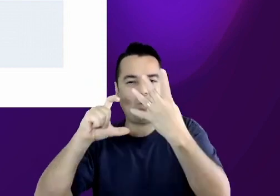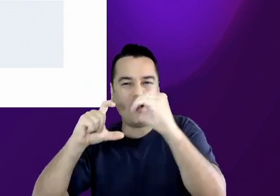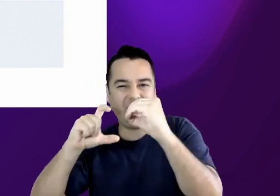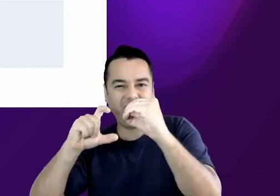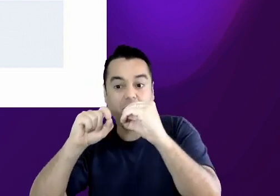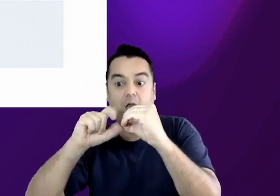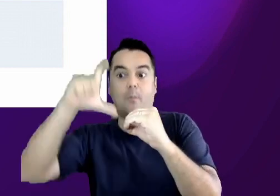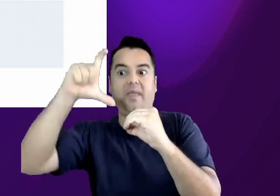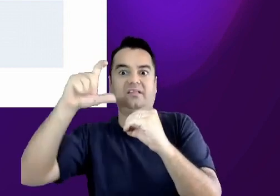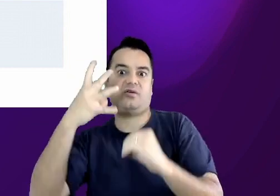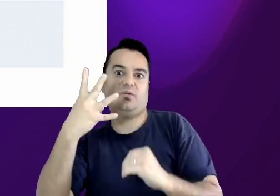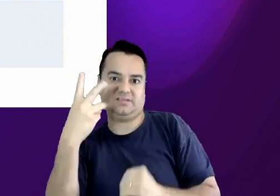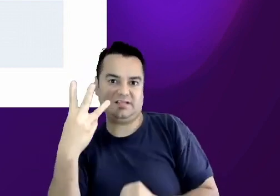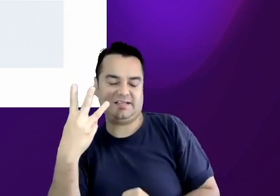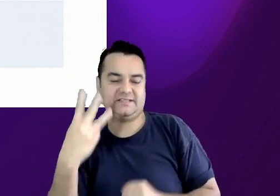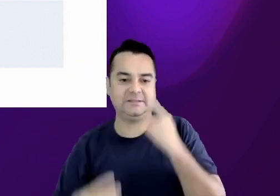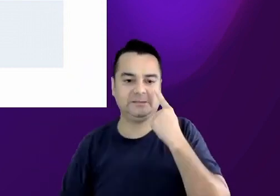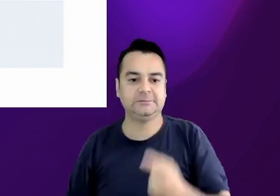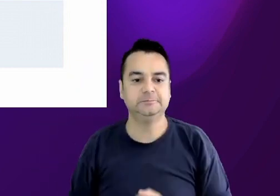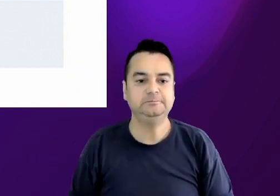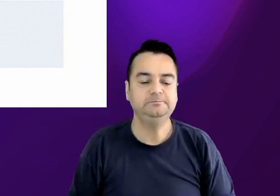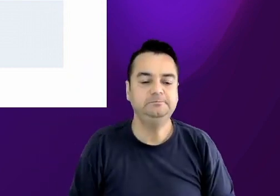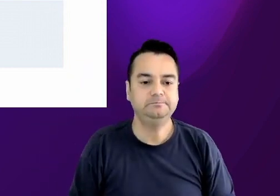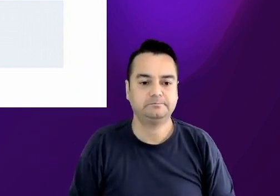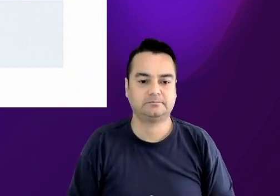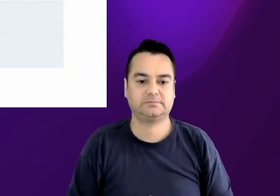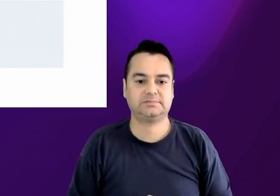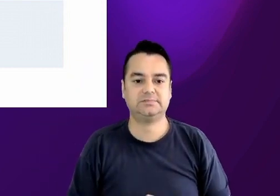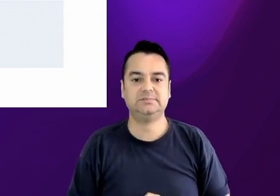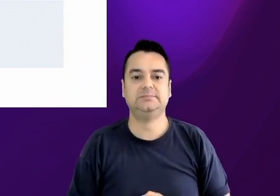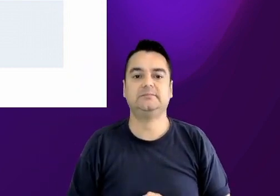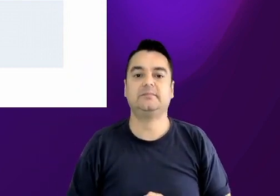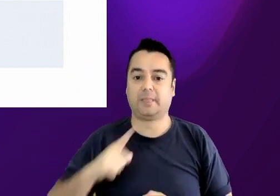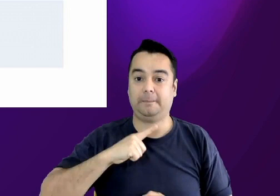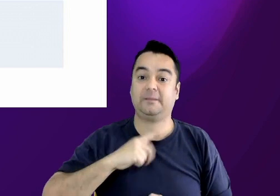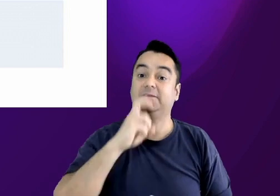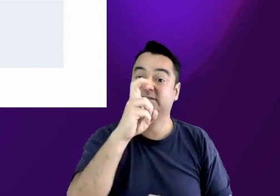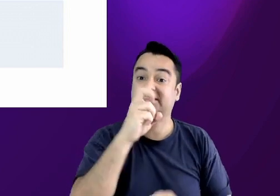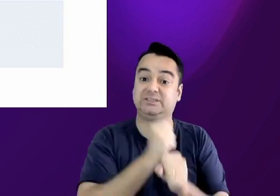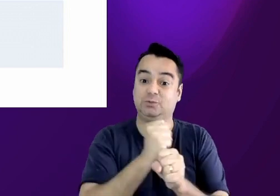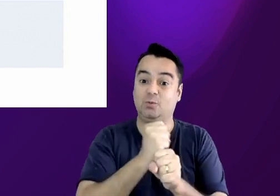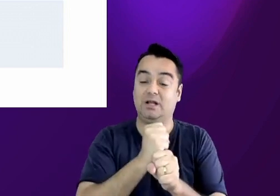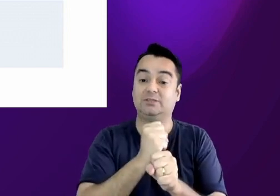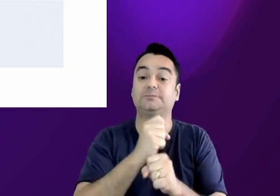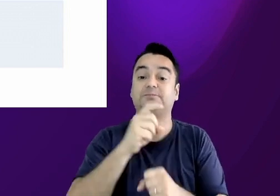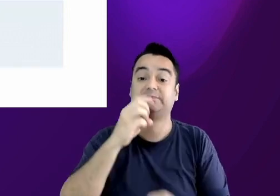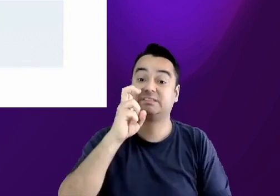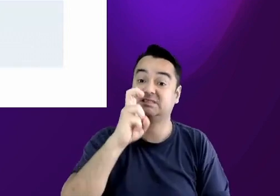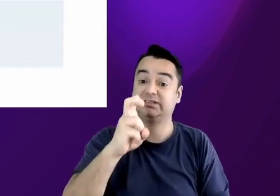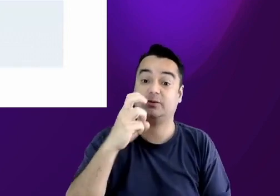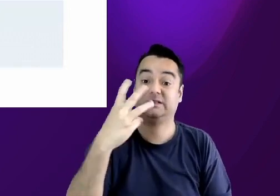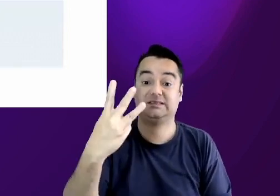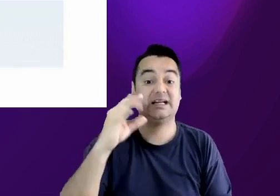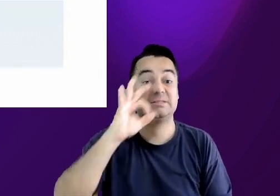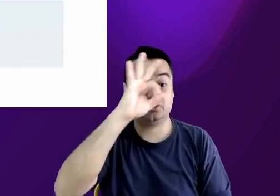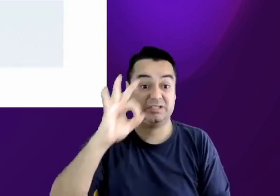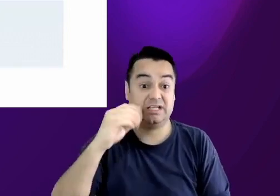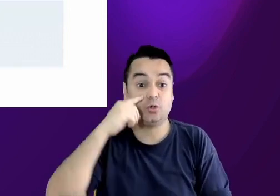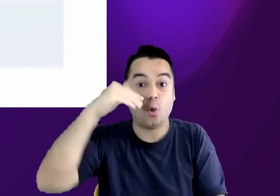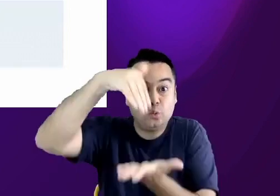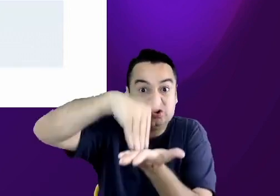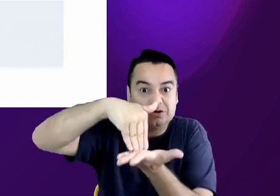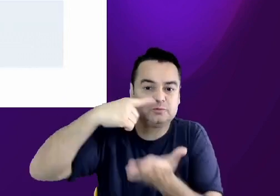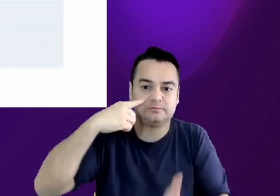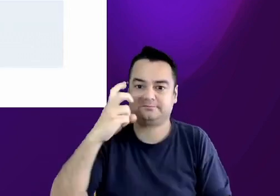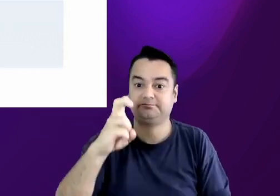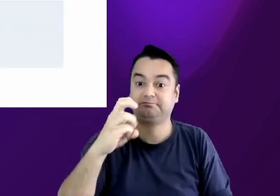antes da cirurgia, né? E aqui com uma sobrevida em 5 anos de 53%. E aí, quando a